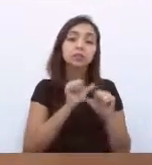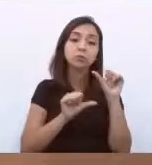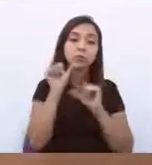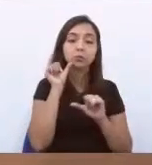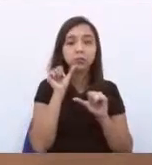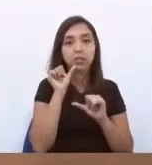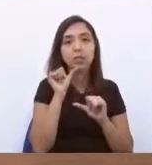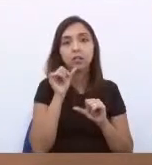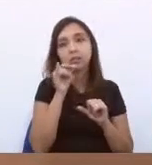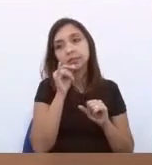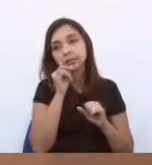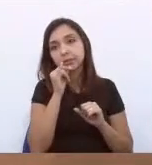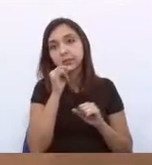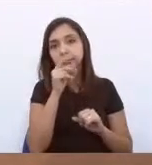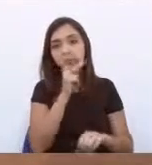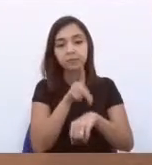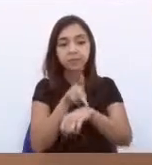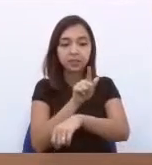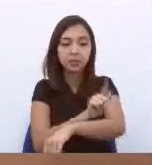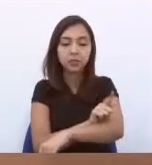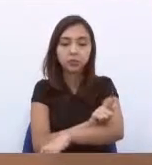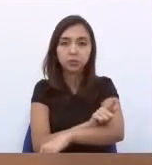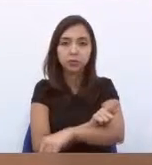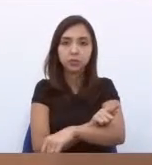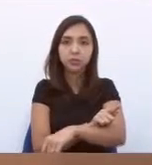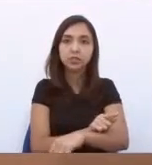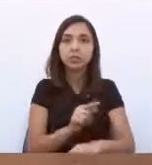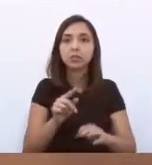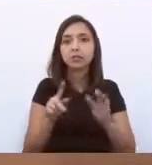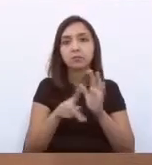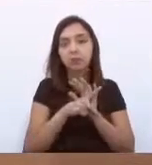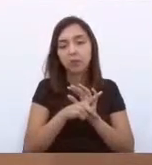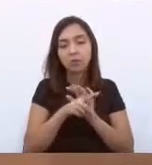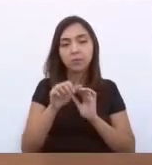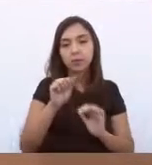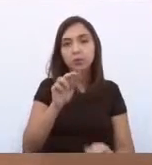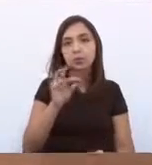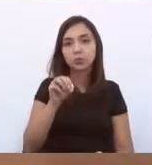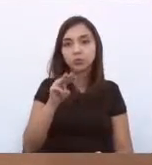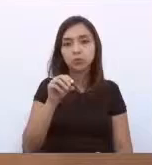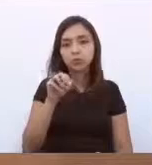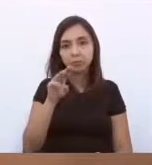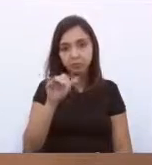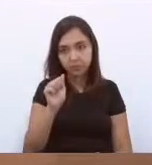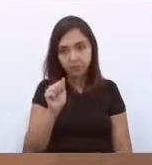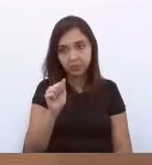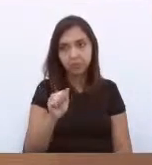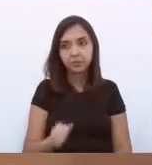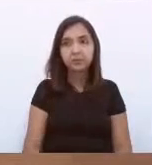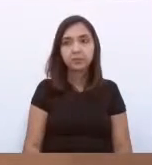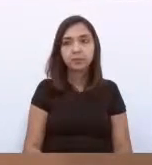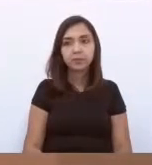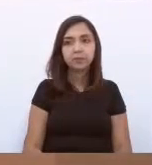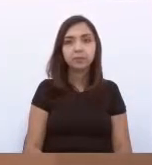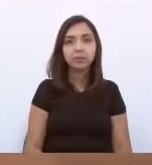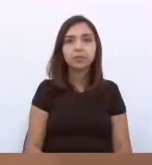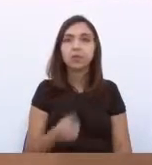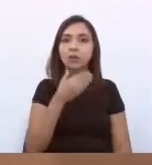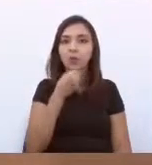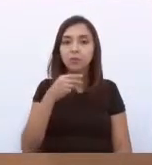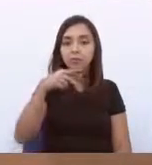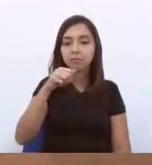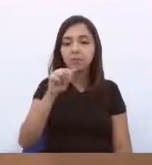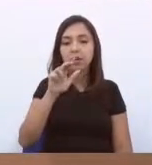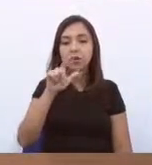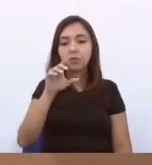alternativa, uma pedagogia da autonomia, como diz o nosso mestre, o Paulo Freire.